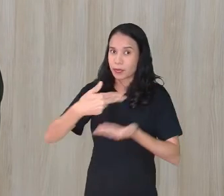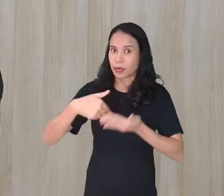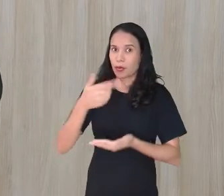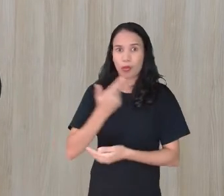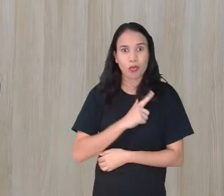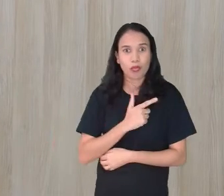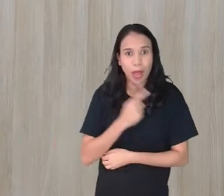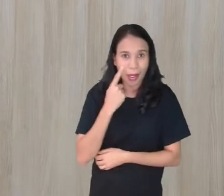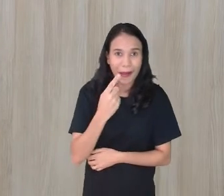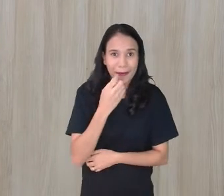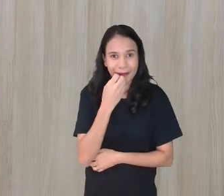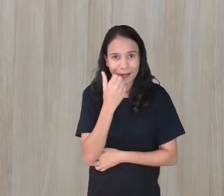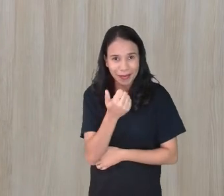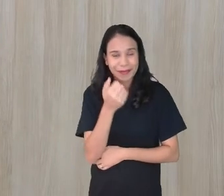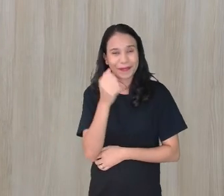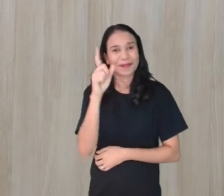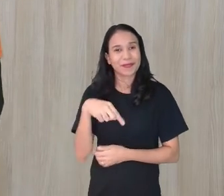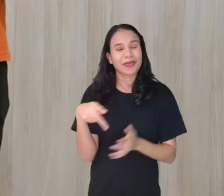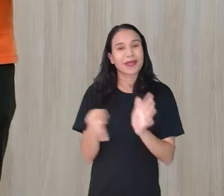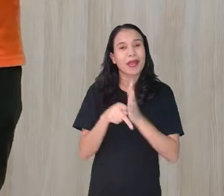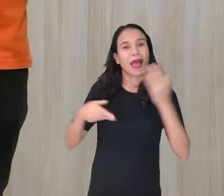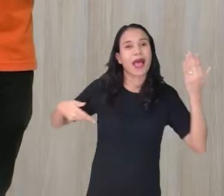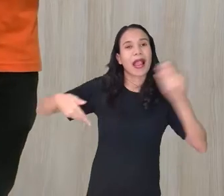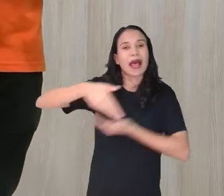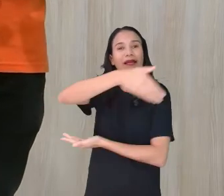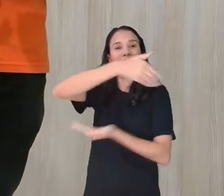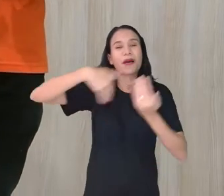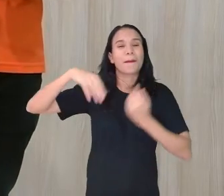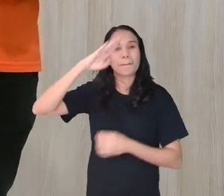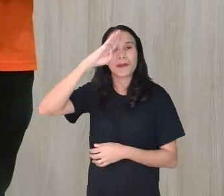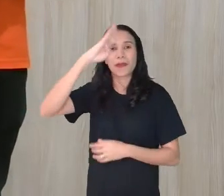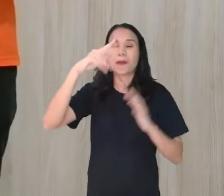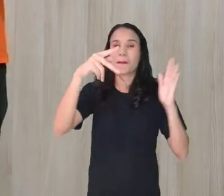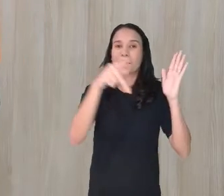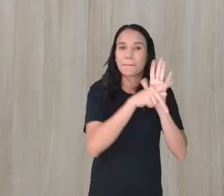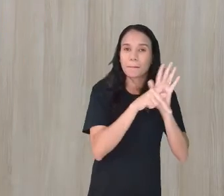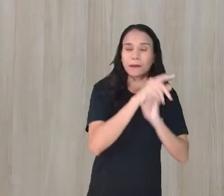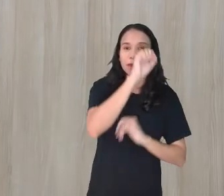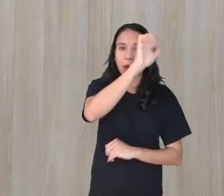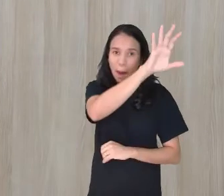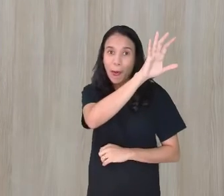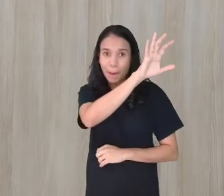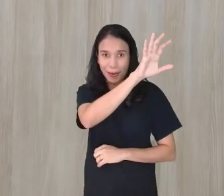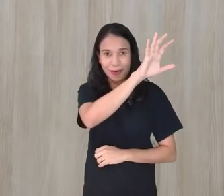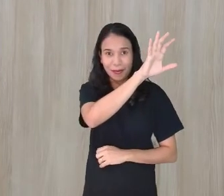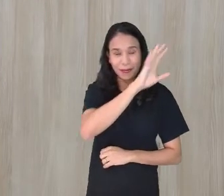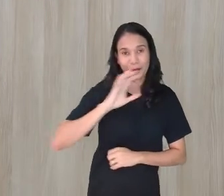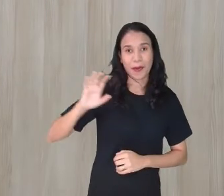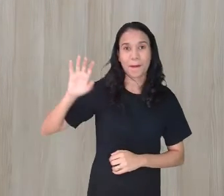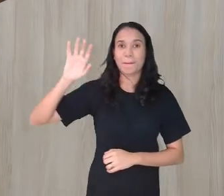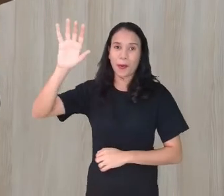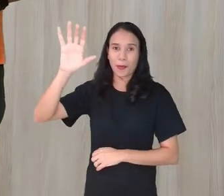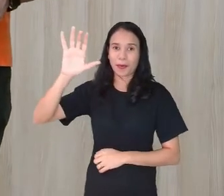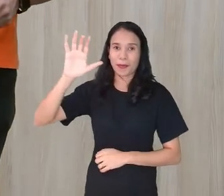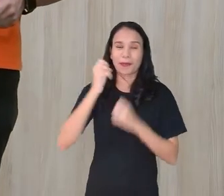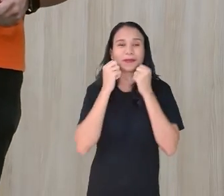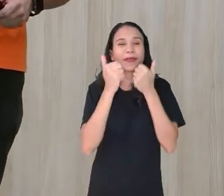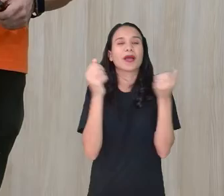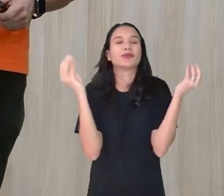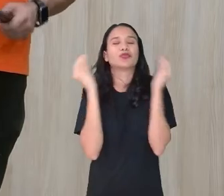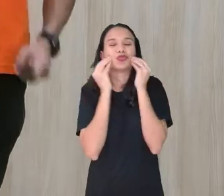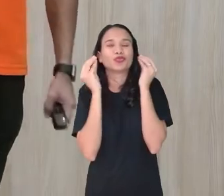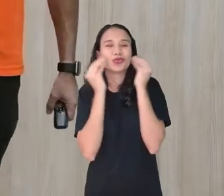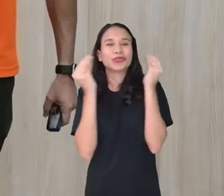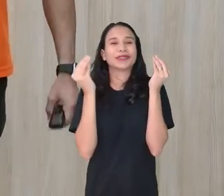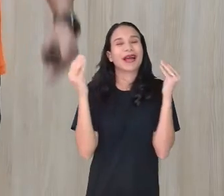não vai encontrar, beleza? Que é a relação aí, principalmente das frações próprias com as frações impróprias, tá bom? Mais